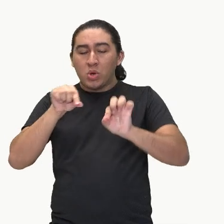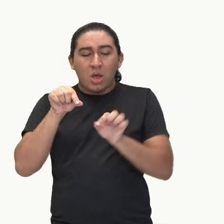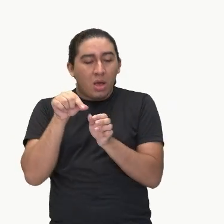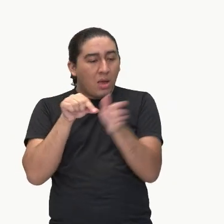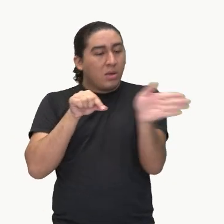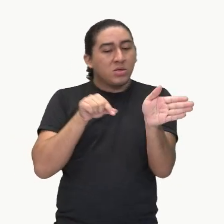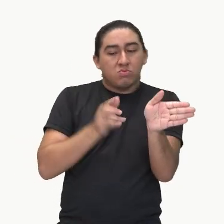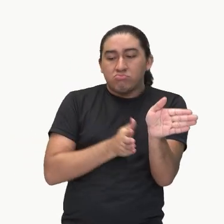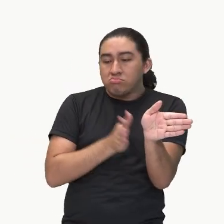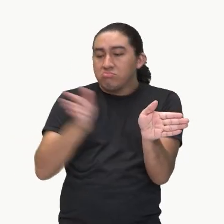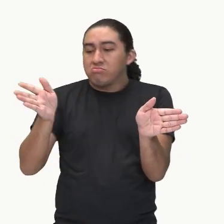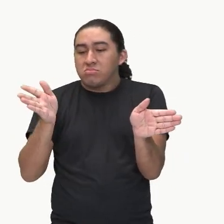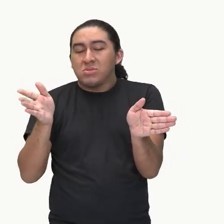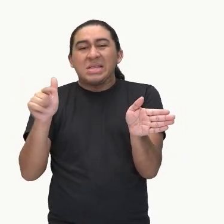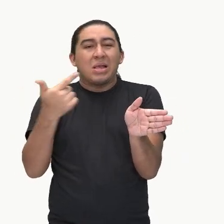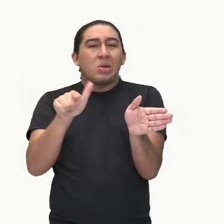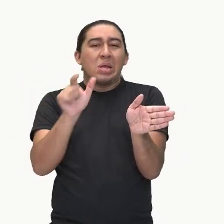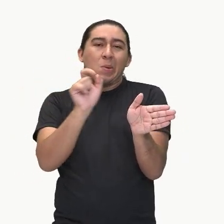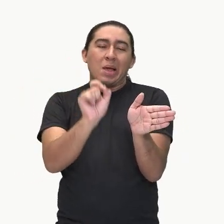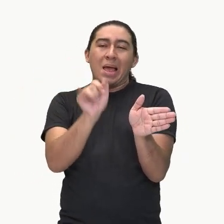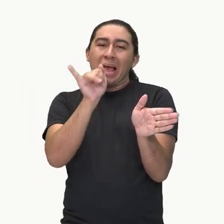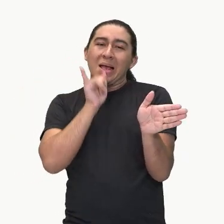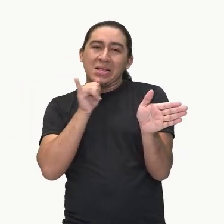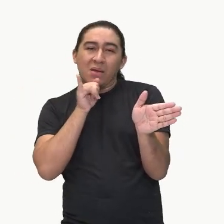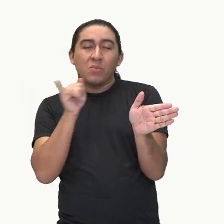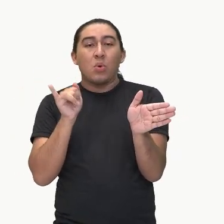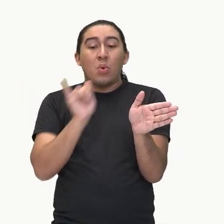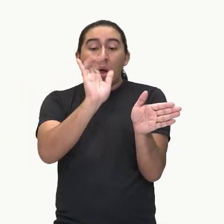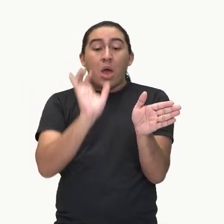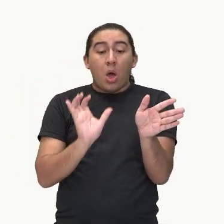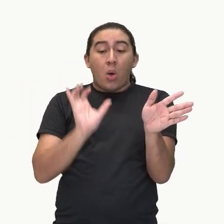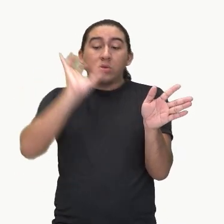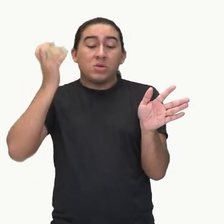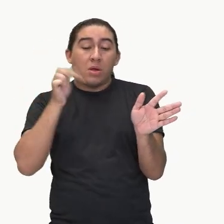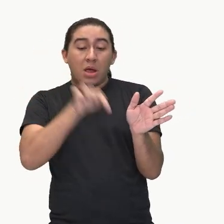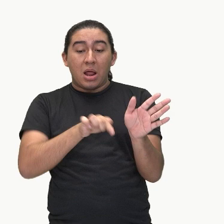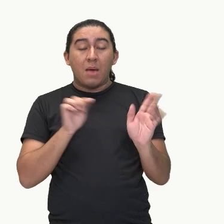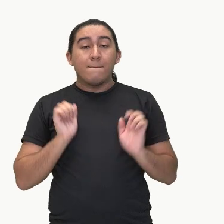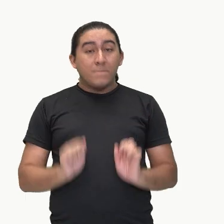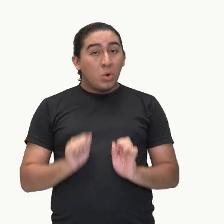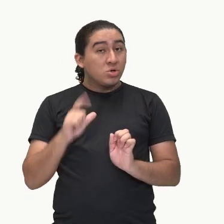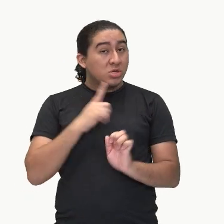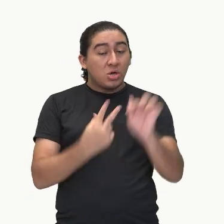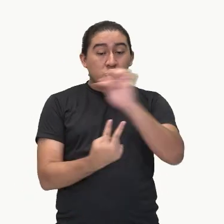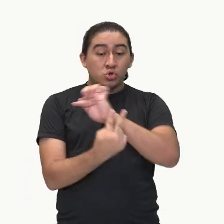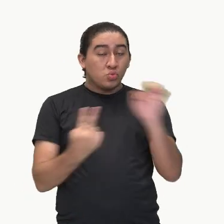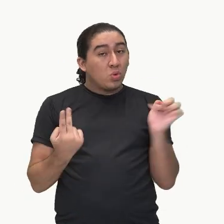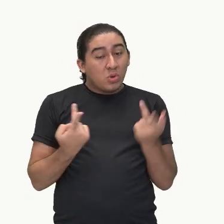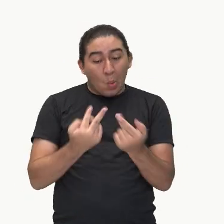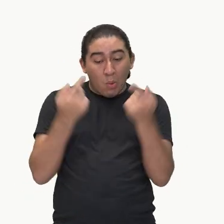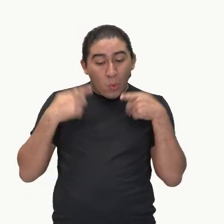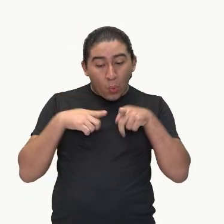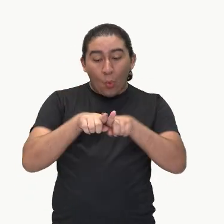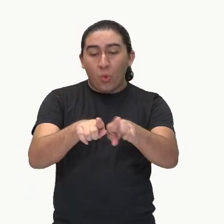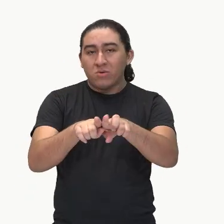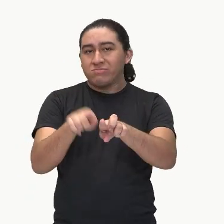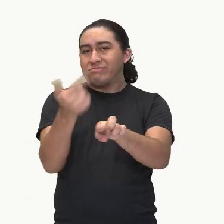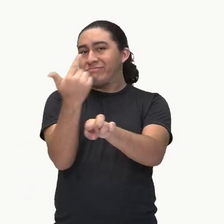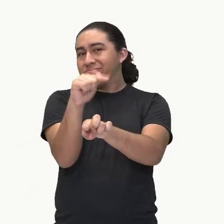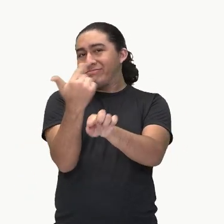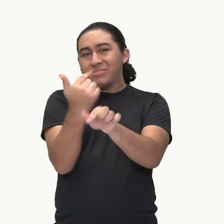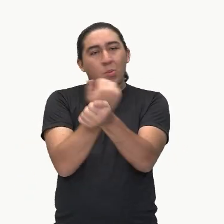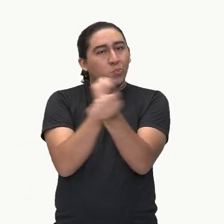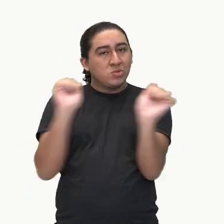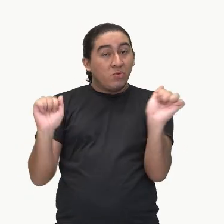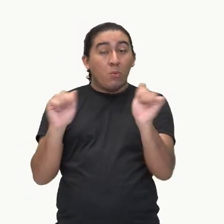não apresenta aí uma situação em que ela consiga ser as duas coisas ao mesmo tempo. Por